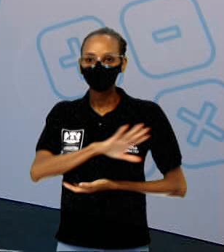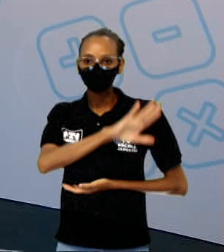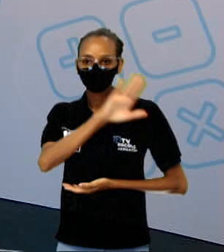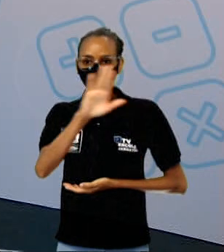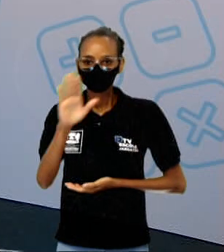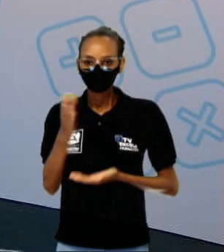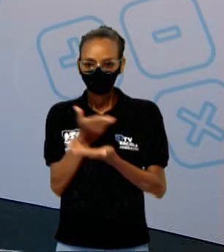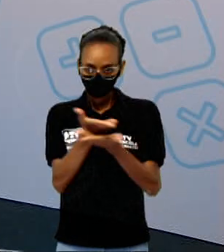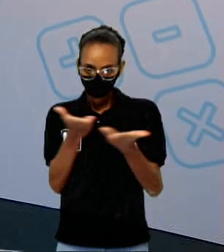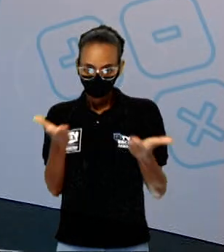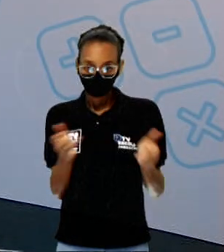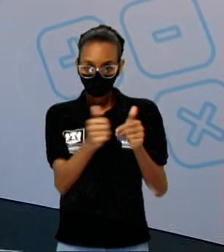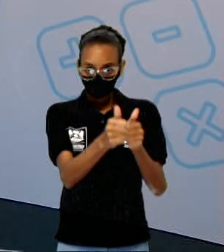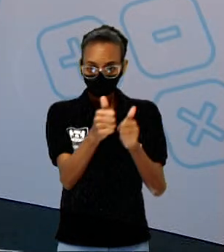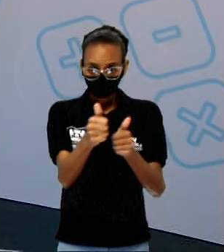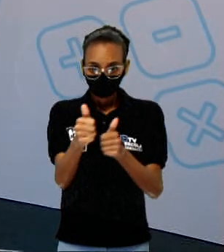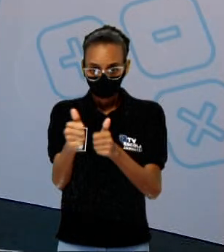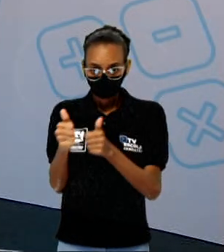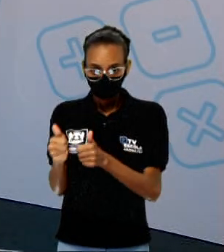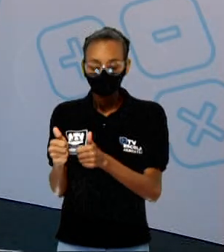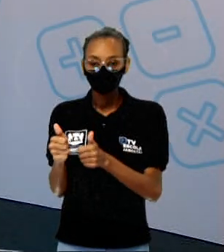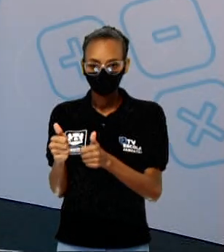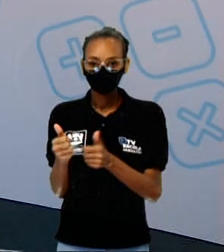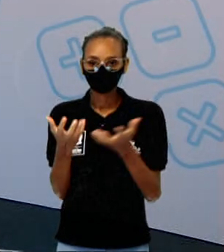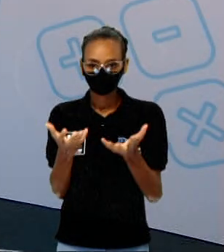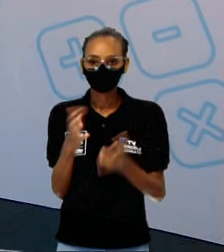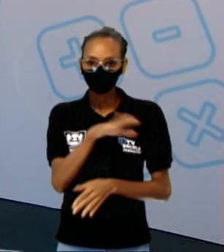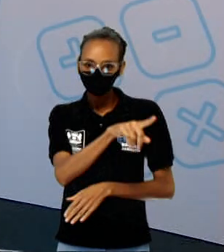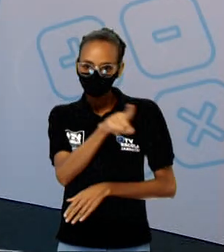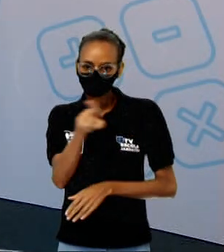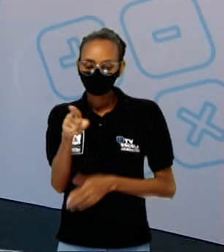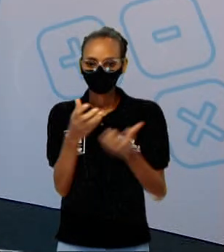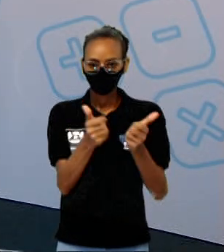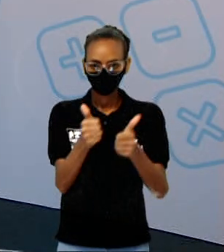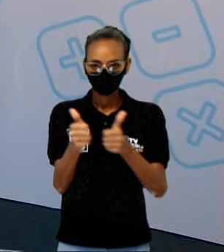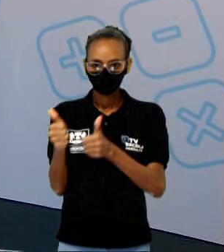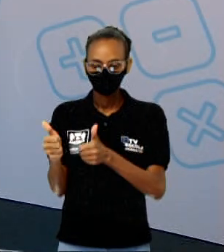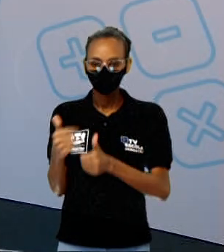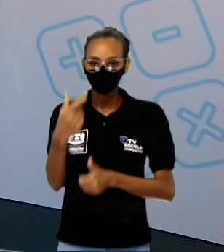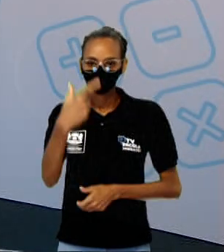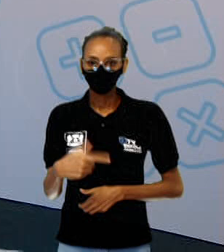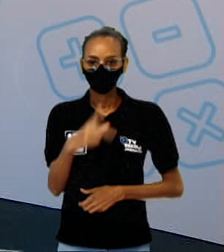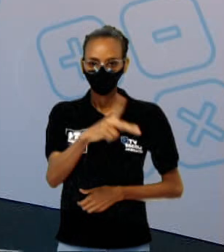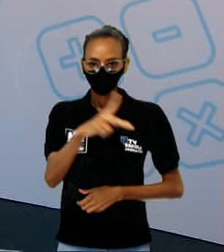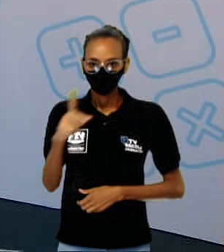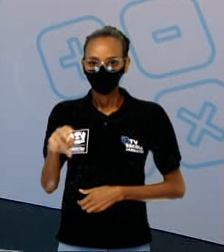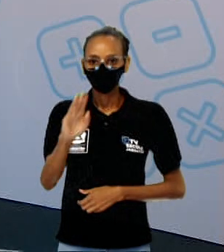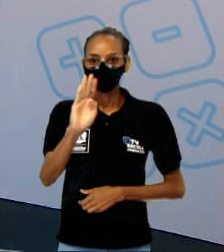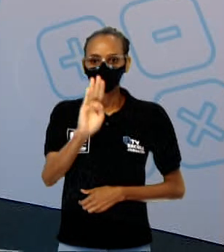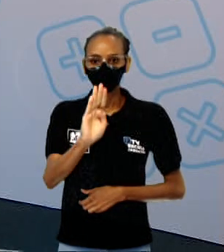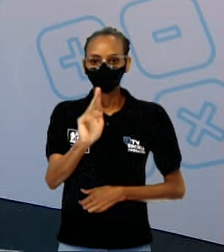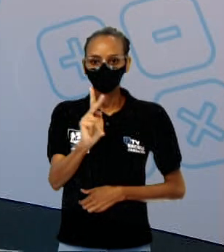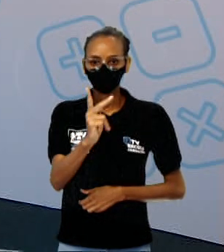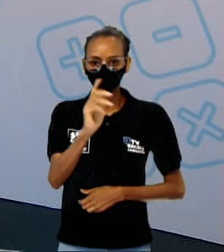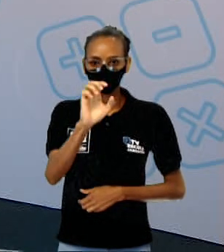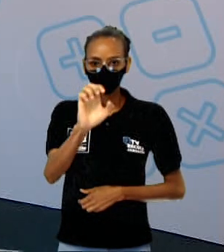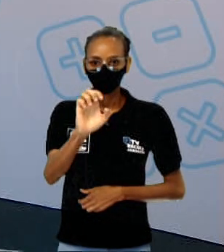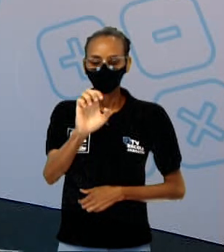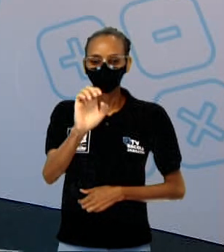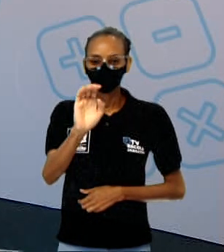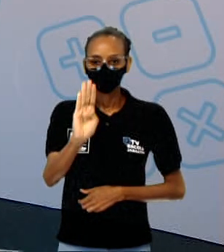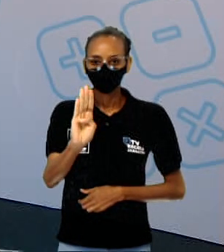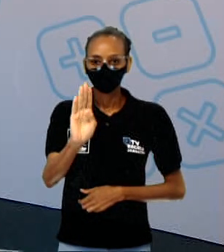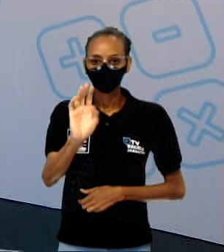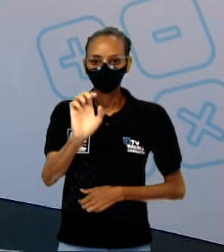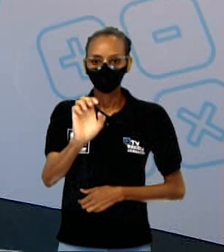Olá, turma, como estão vocês? Espero que estejam todos bem. Aqui, professor Herbert Lima falando. Vamos hoje mais uma aula de inglês